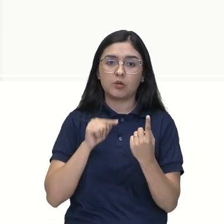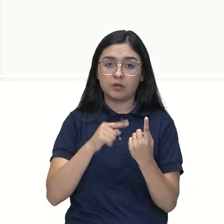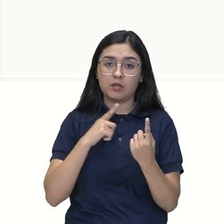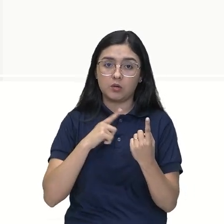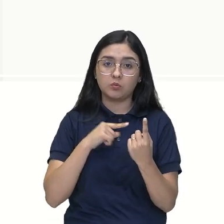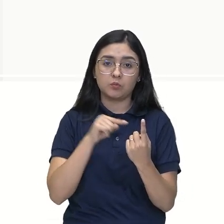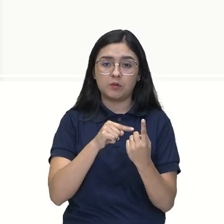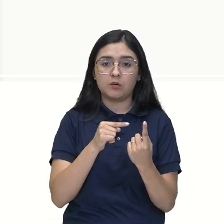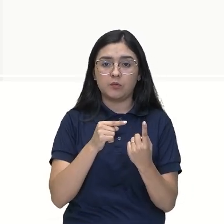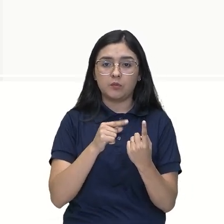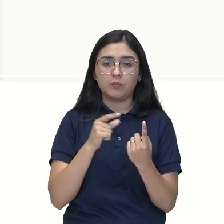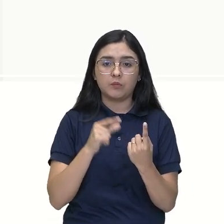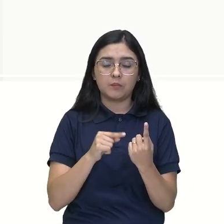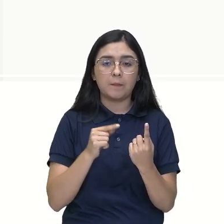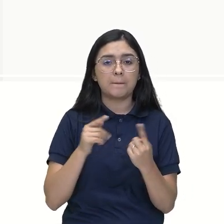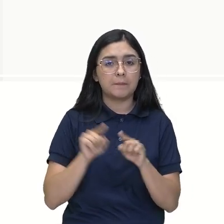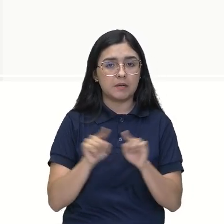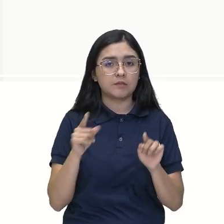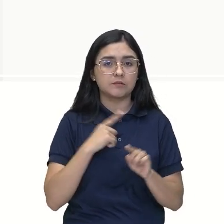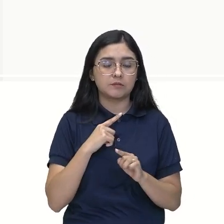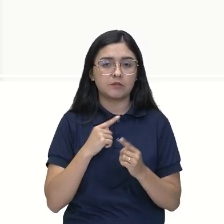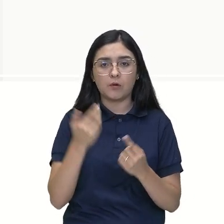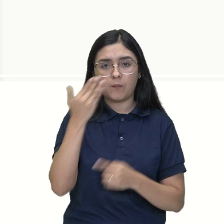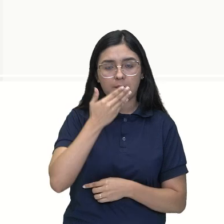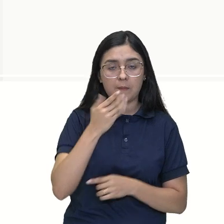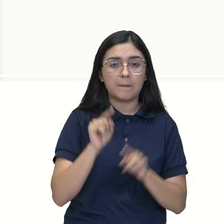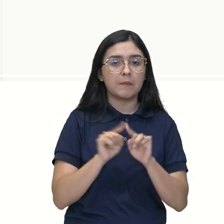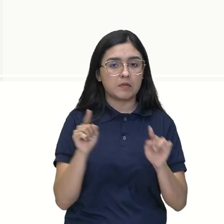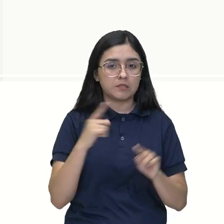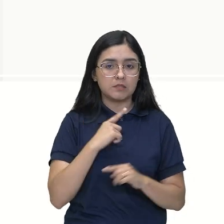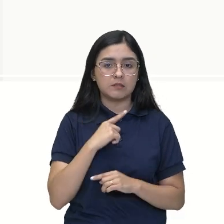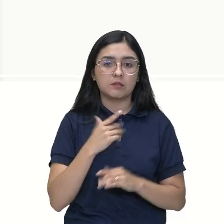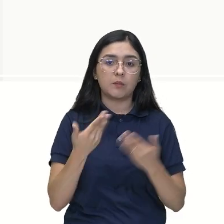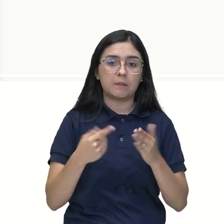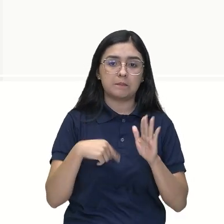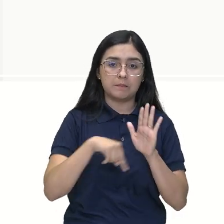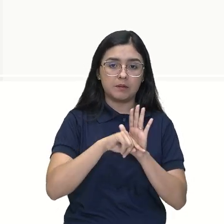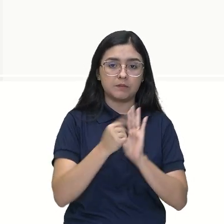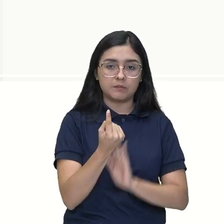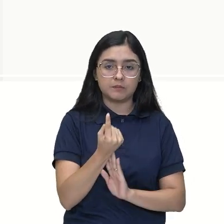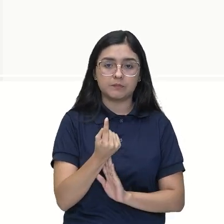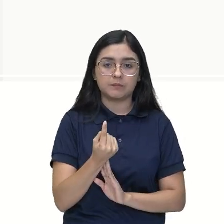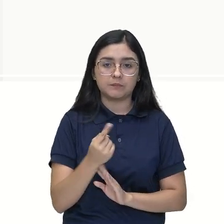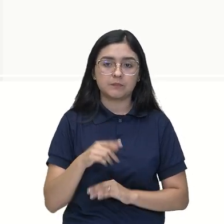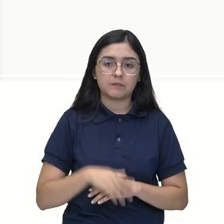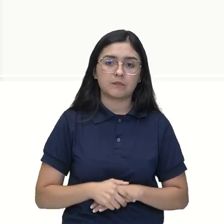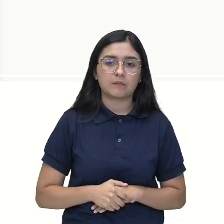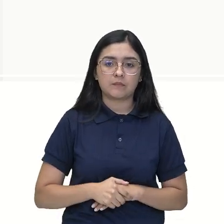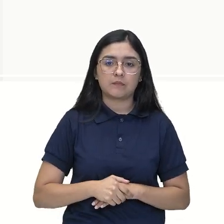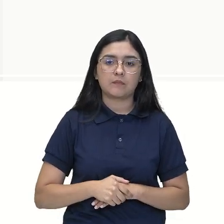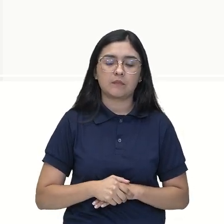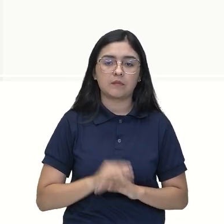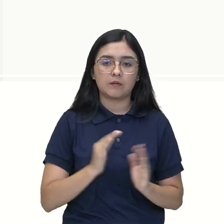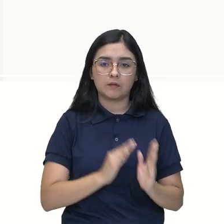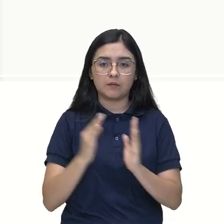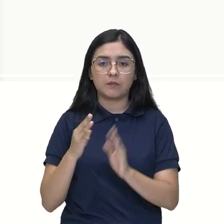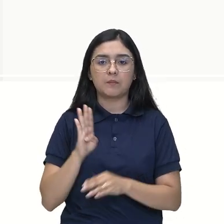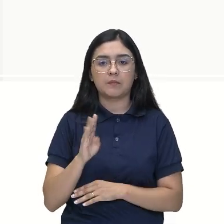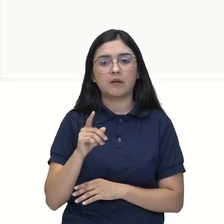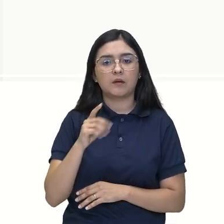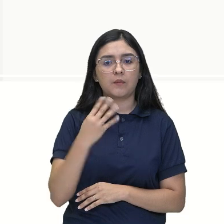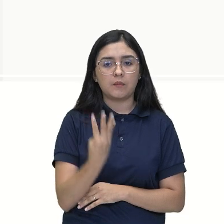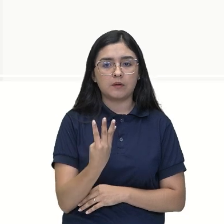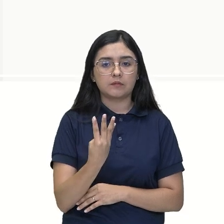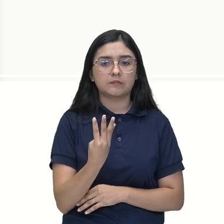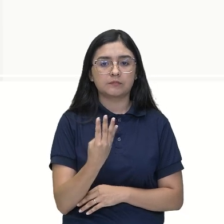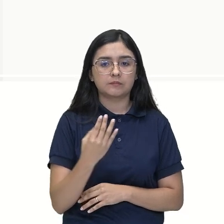gente já sabe que ele está aí, tá? Portanto, ele é menos 1. O coeficiente b é esse outro aqui, 4,